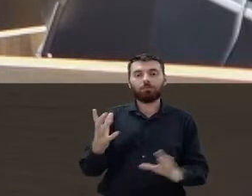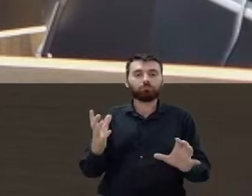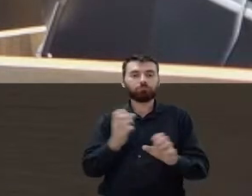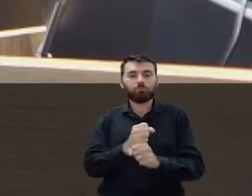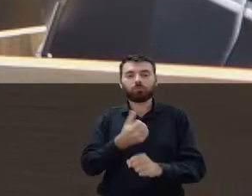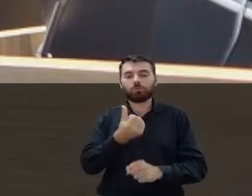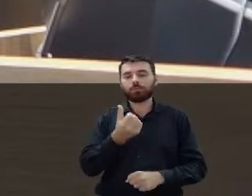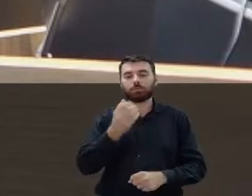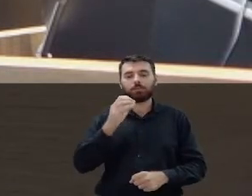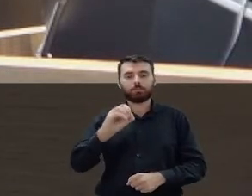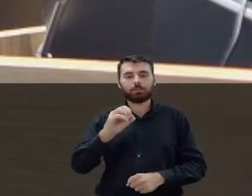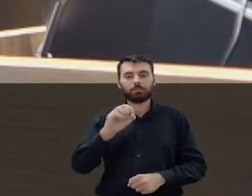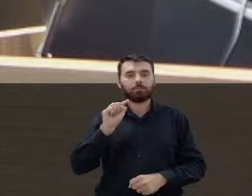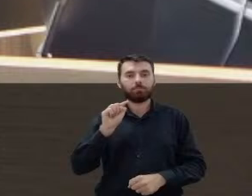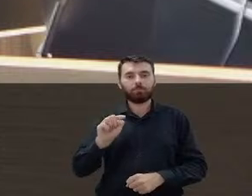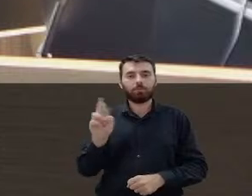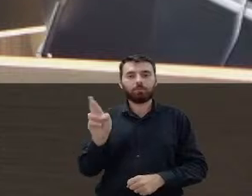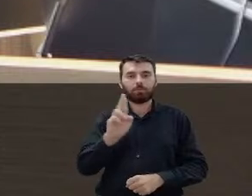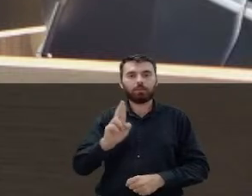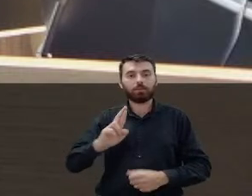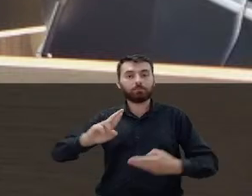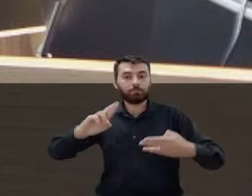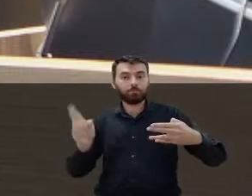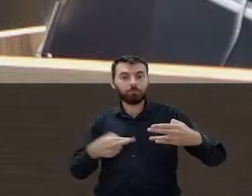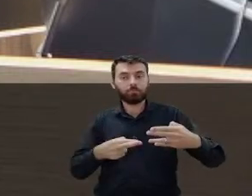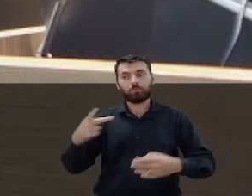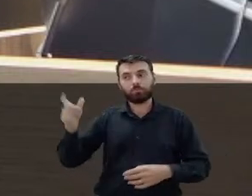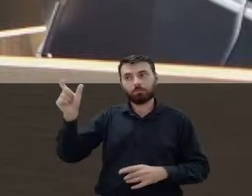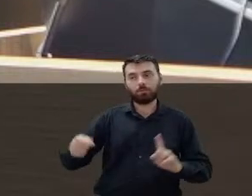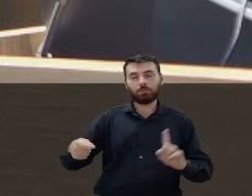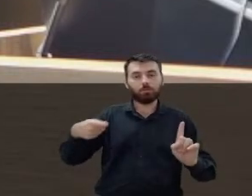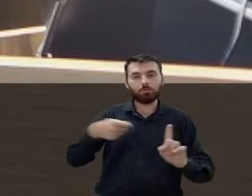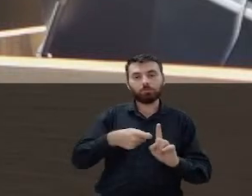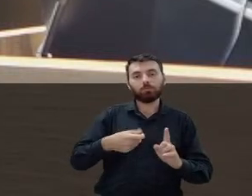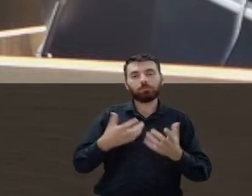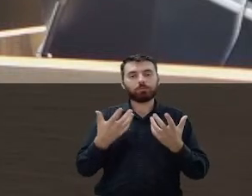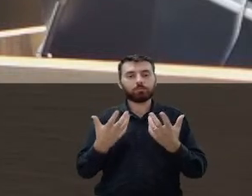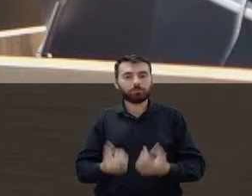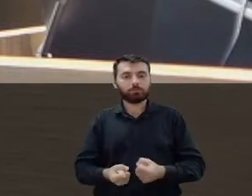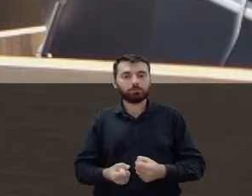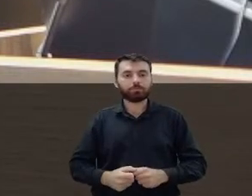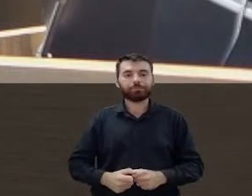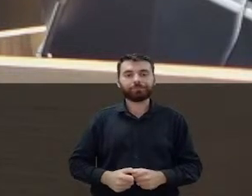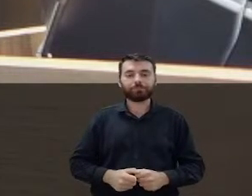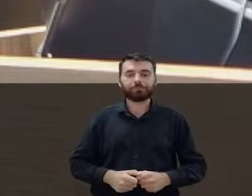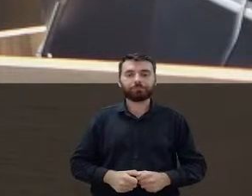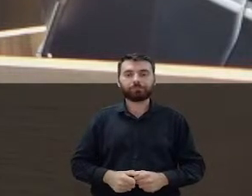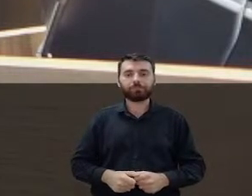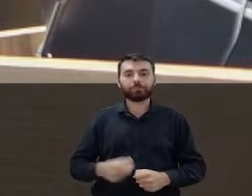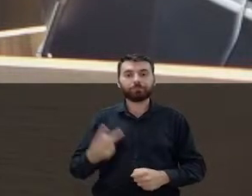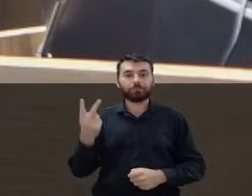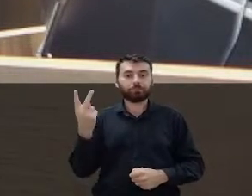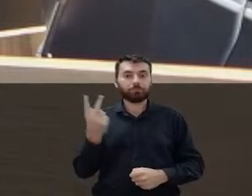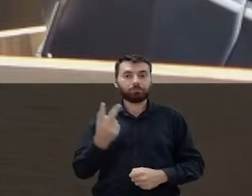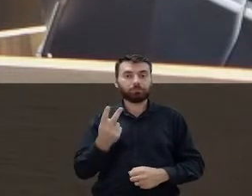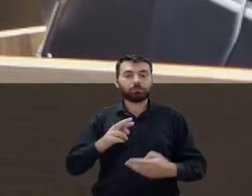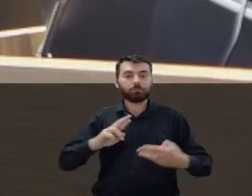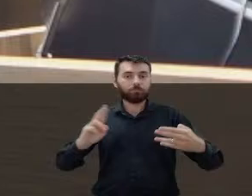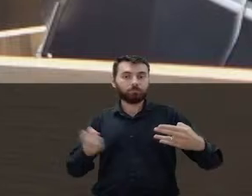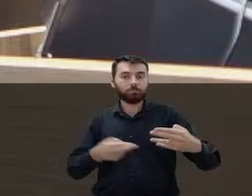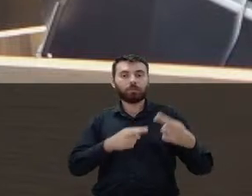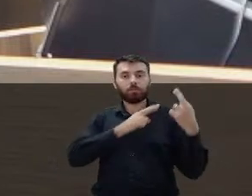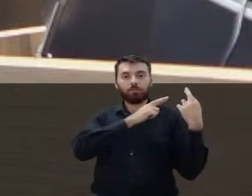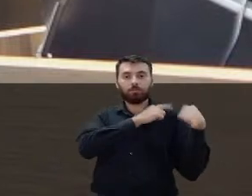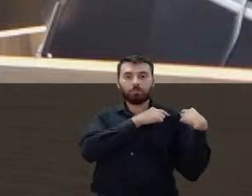negando provimento ao recurso das autoras. Recurso das autoras da segunda reclamada sobre a responsabilidade solidária e